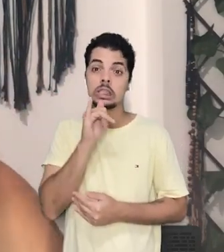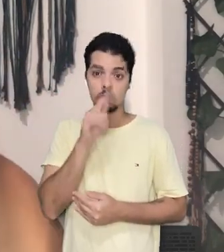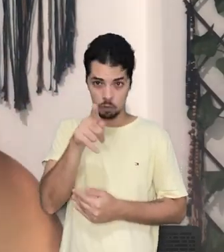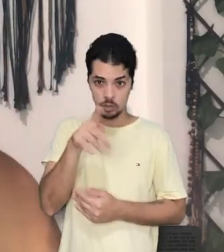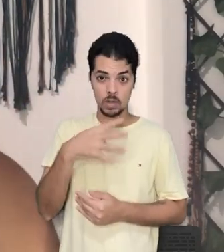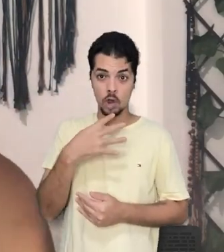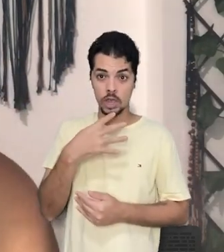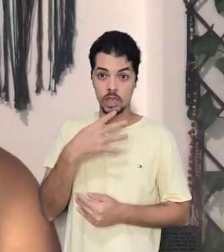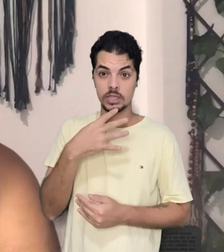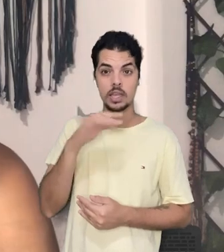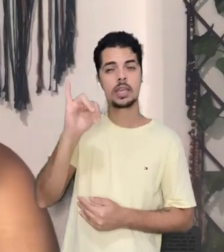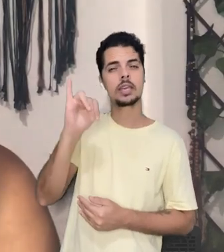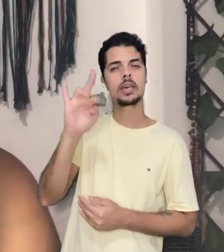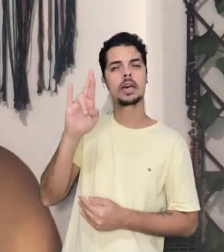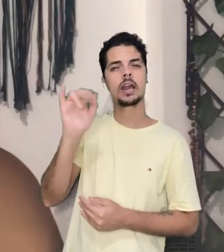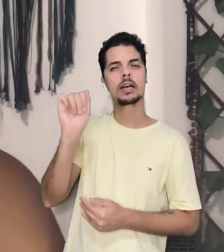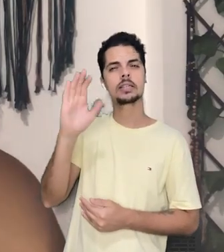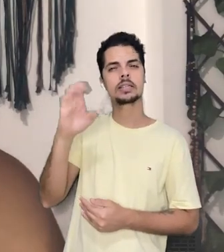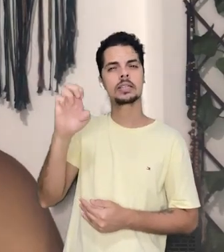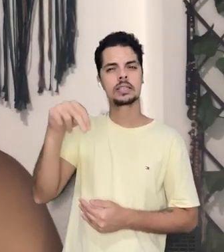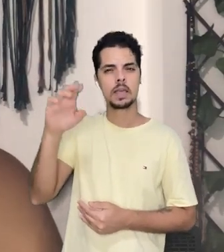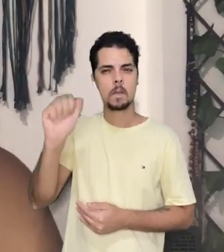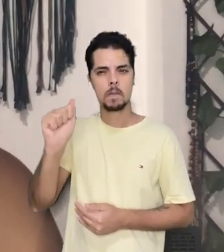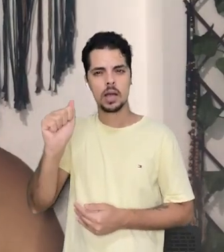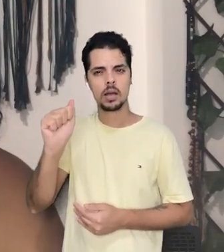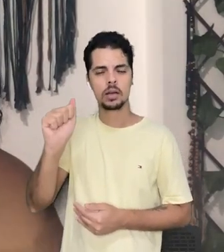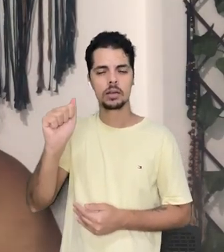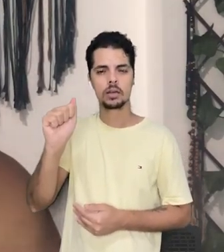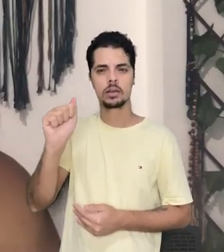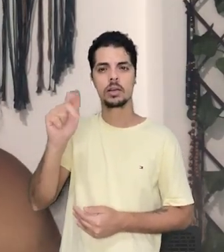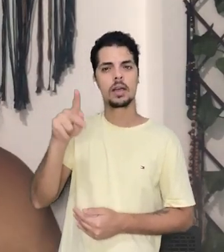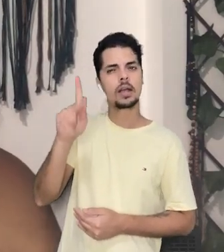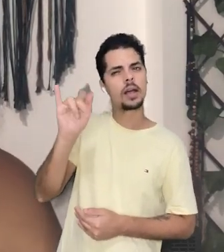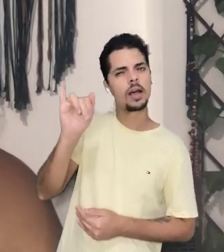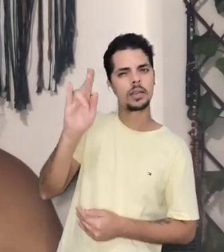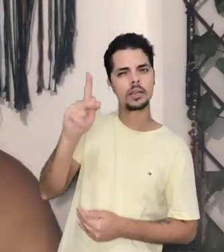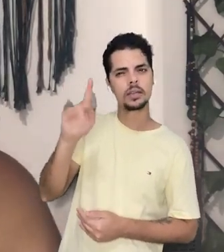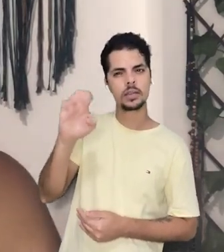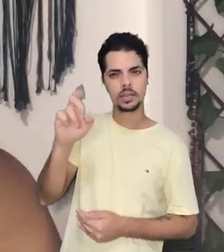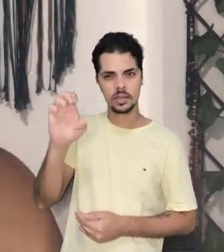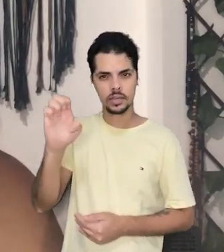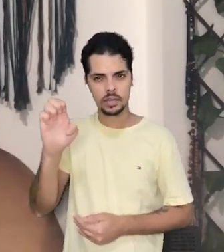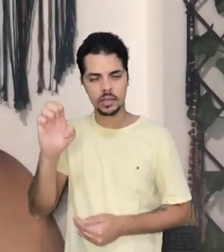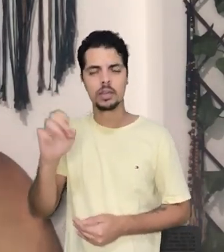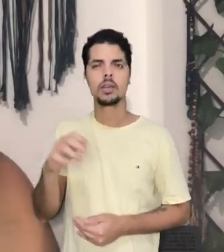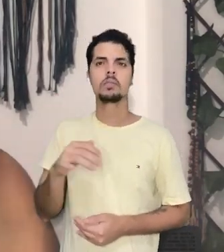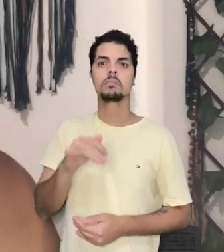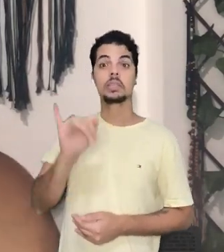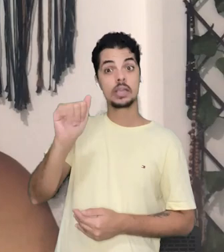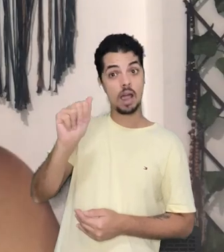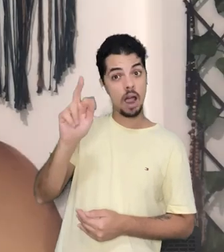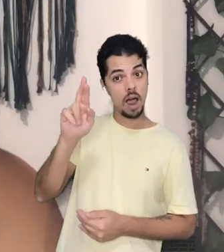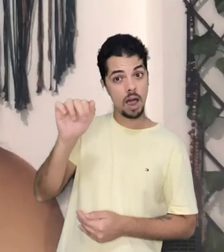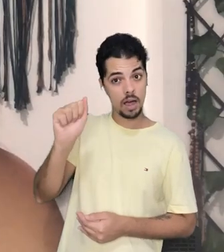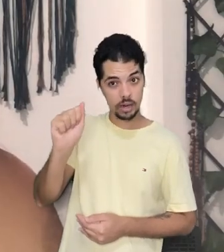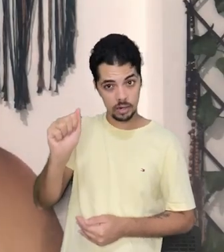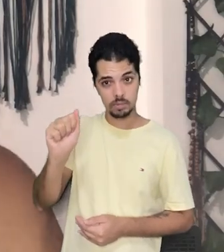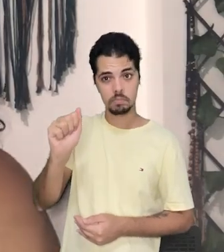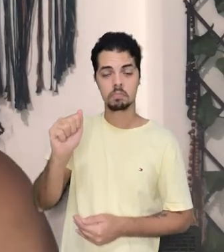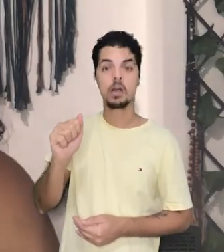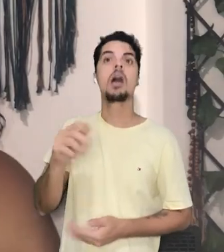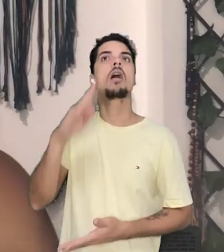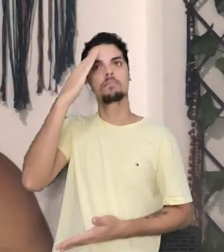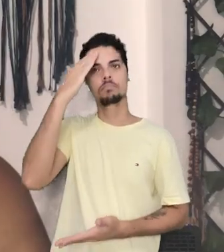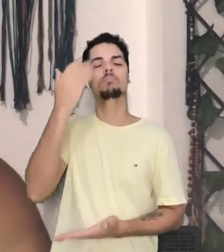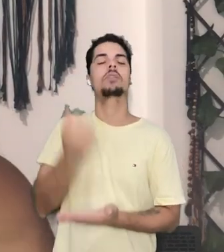conhece pessoas chamadas Iracema, Janaína, Kaique, Cauã, Tainá, Iara?